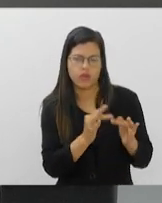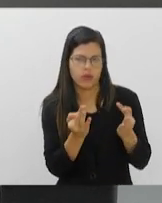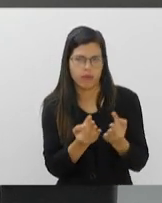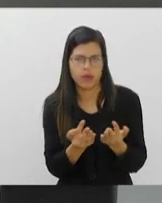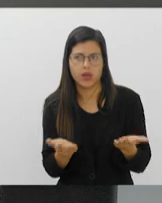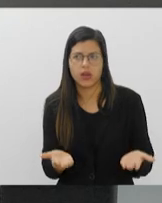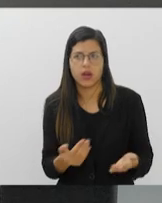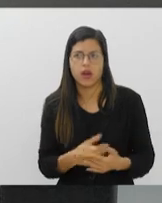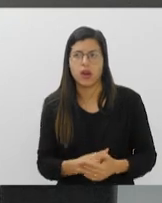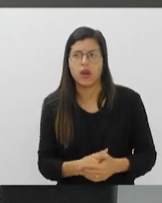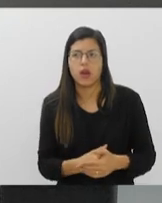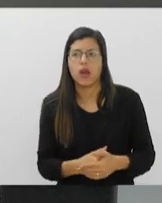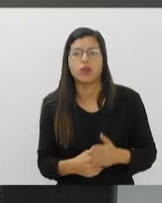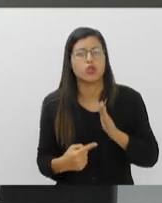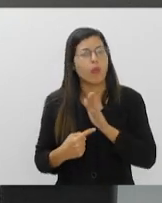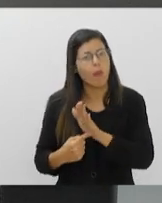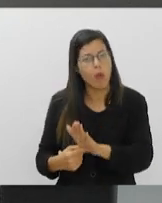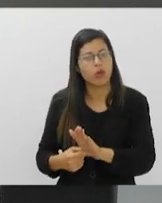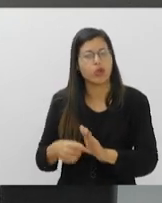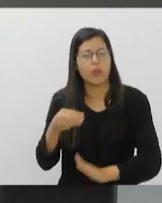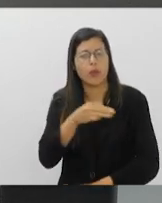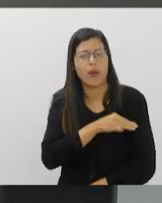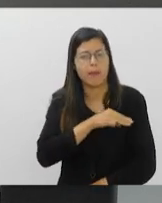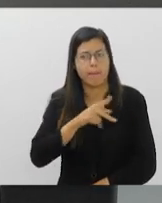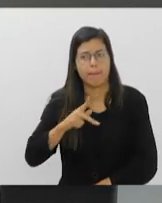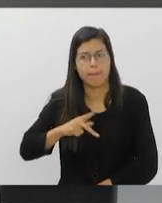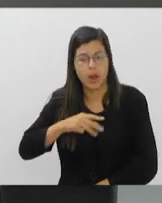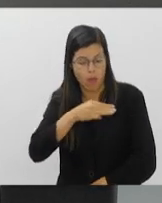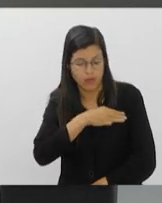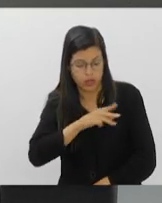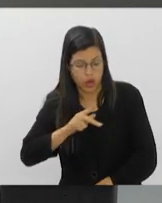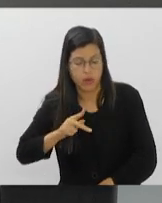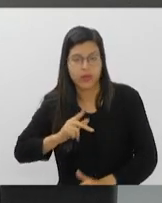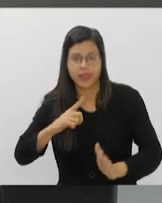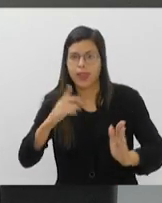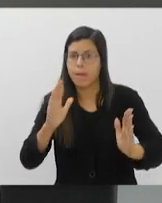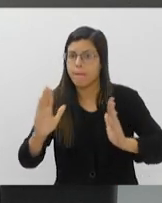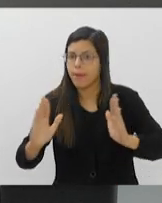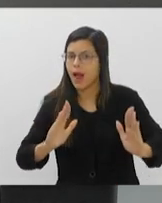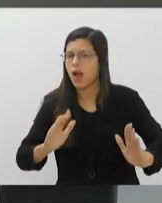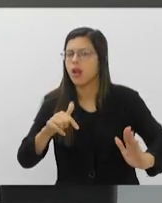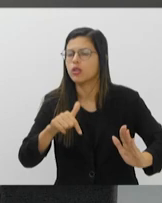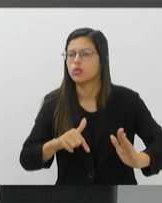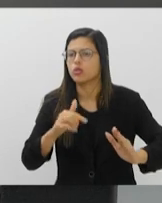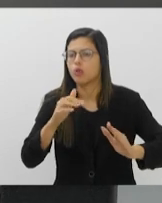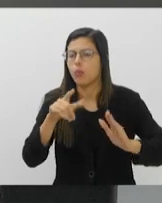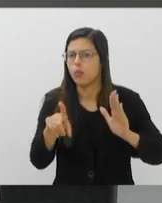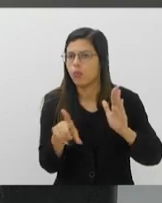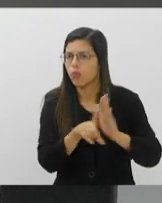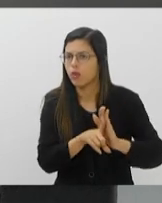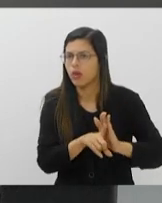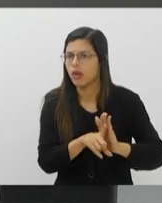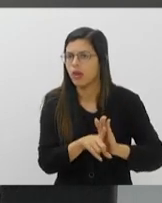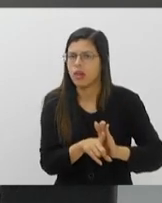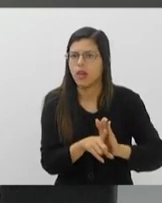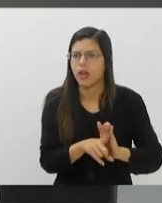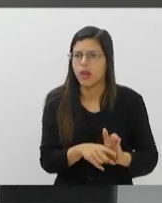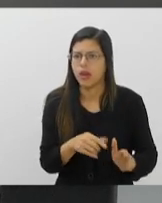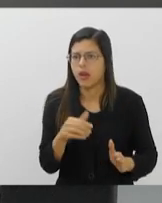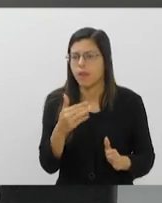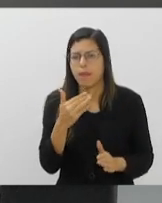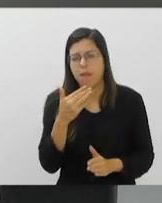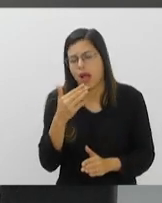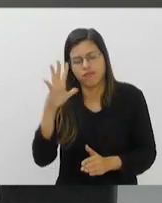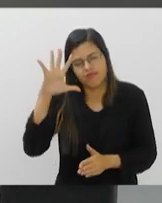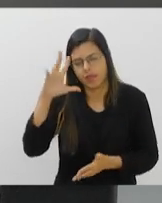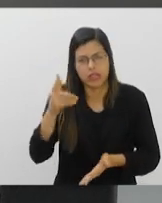para o Ministério Público aí o Ministério Público por lei tem um prazo para então propor ação Decão do Poder familiar Ou requerer outra dirigência o